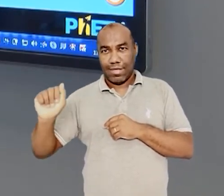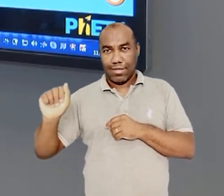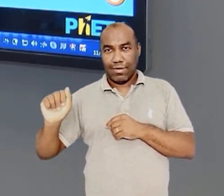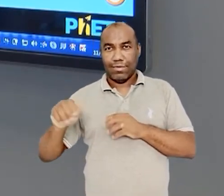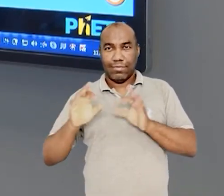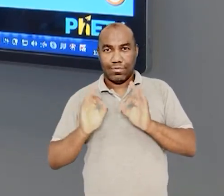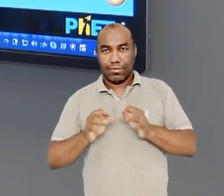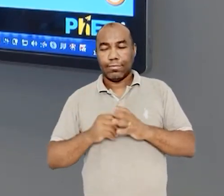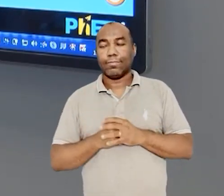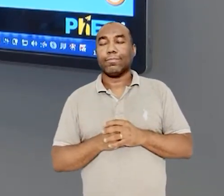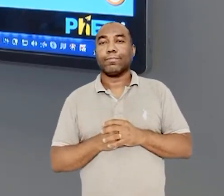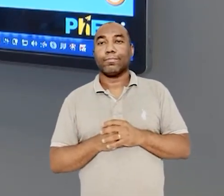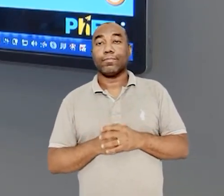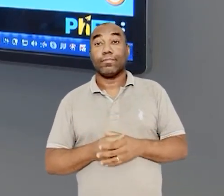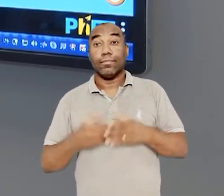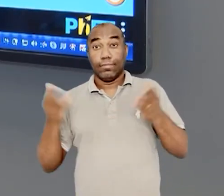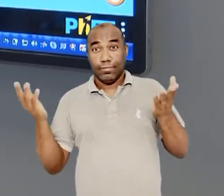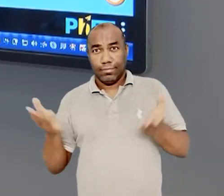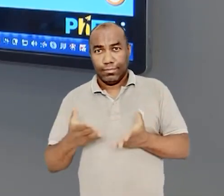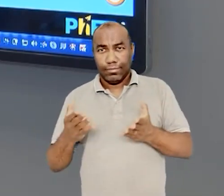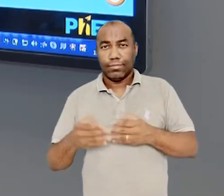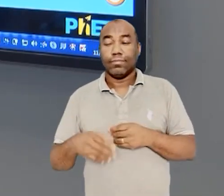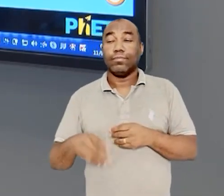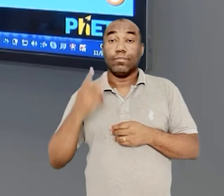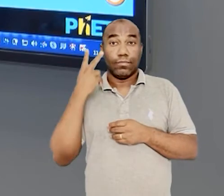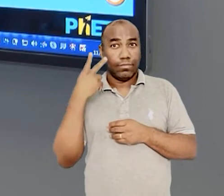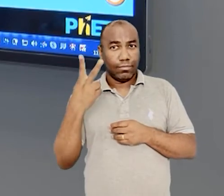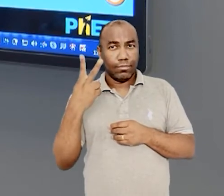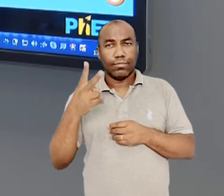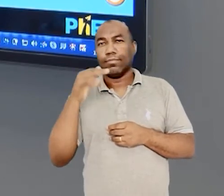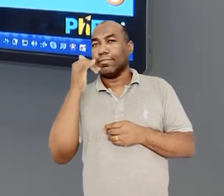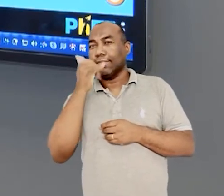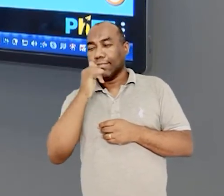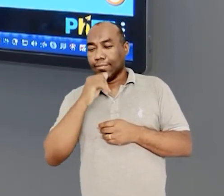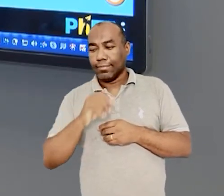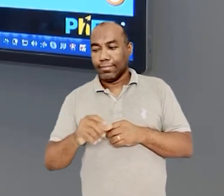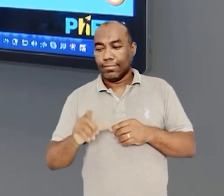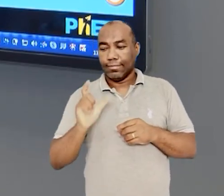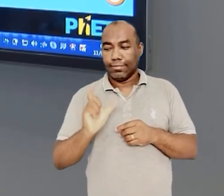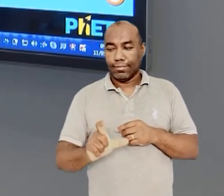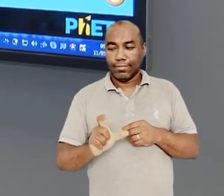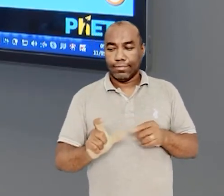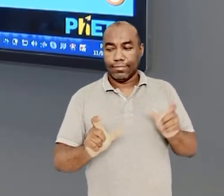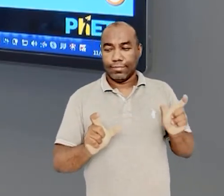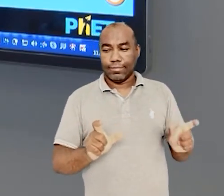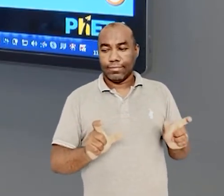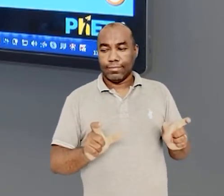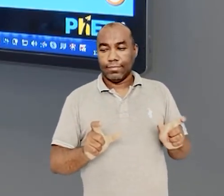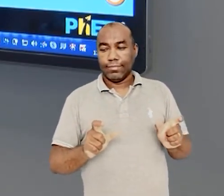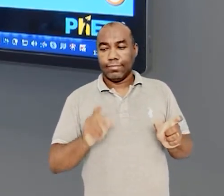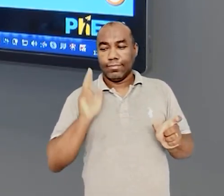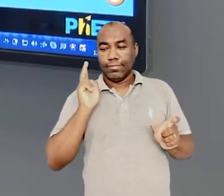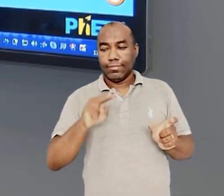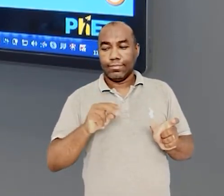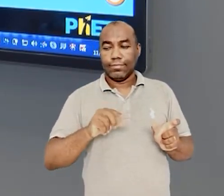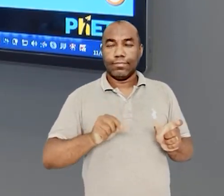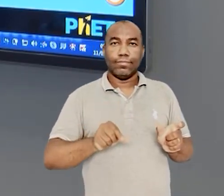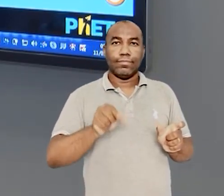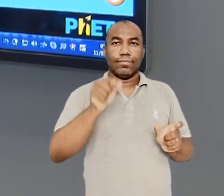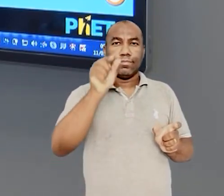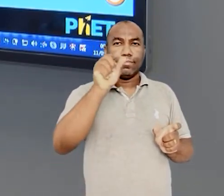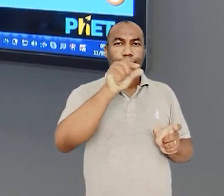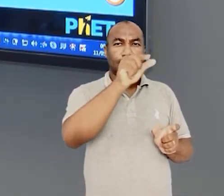bem. Agora eu tenho duas pilhas, vou fechar o circuito e